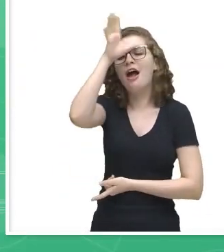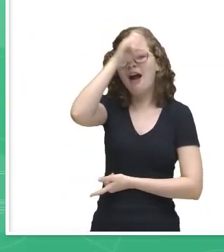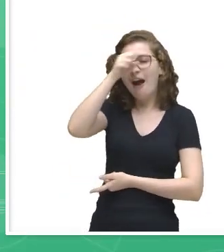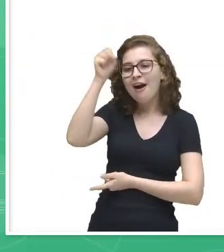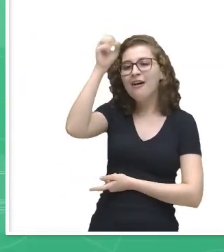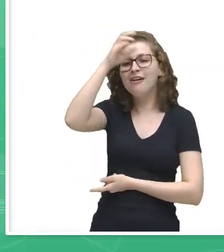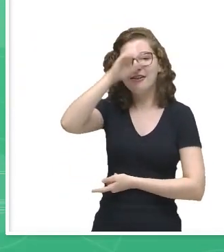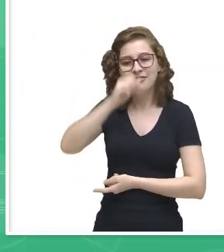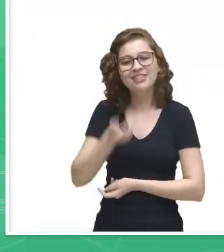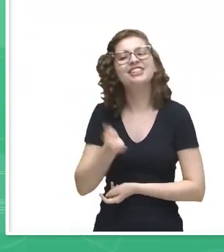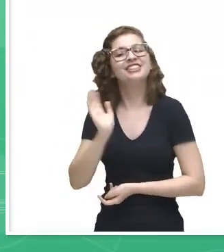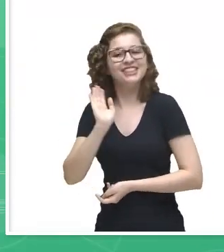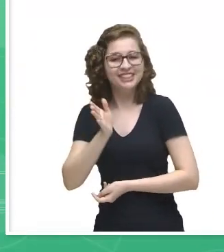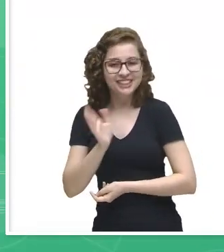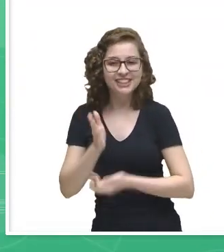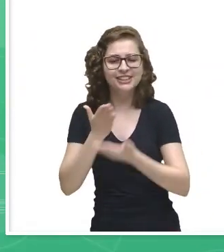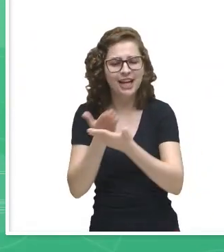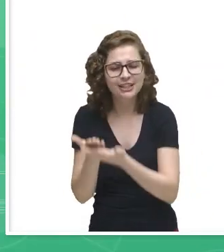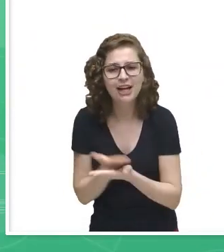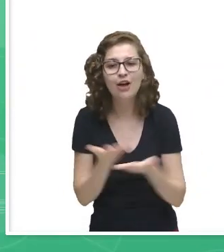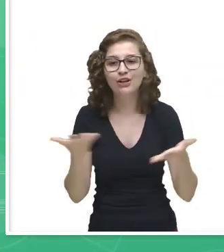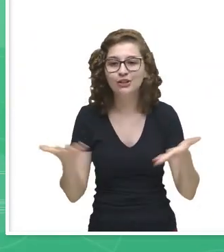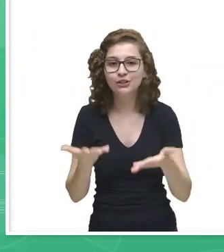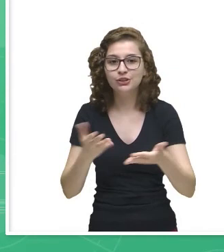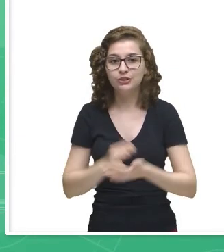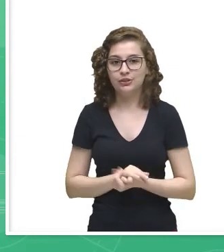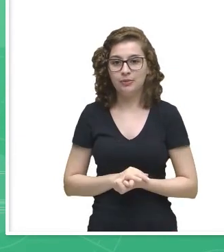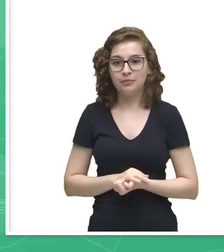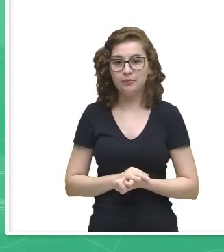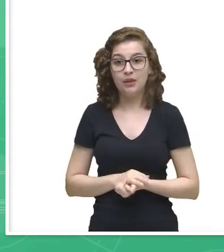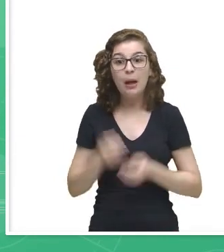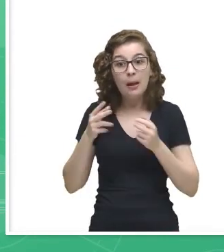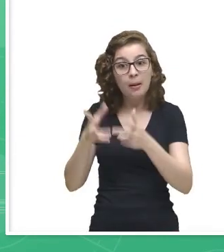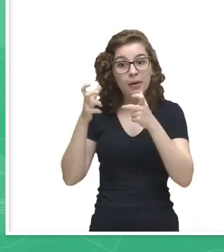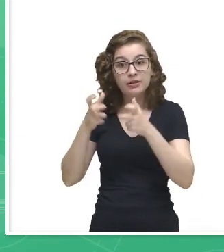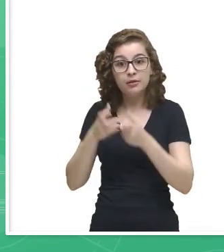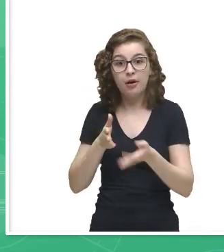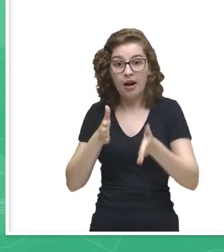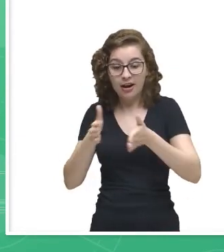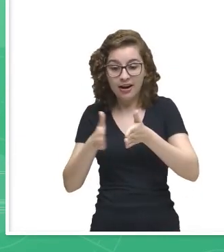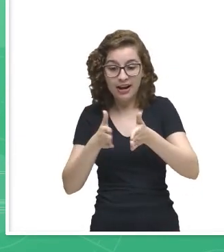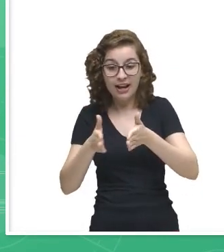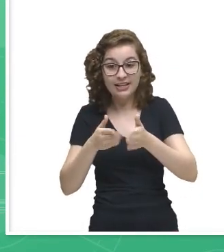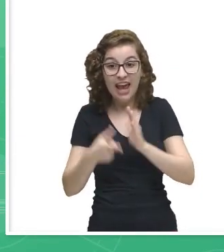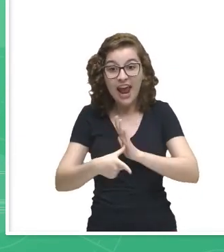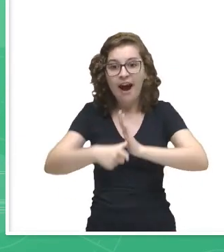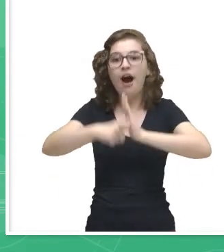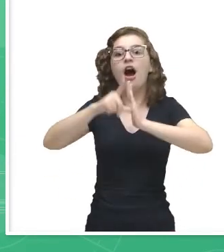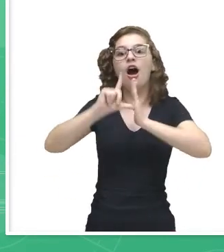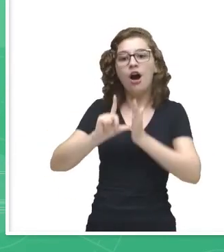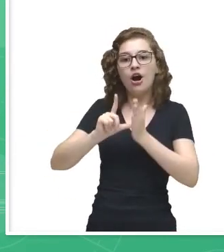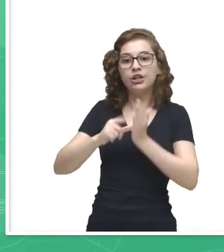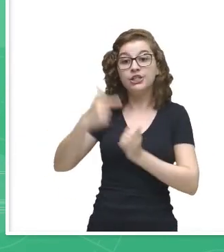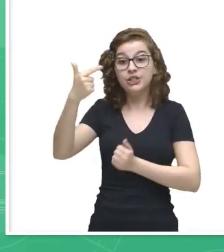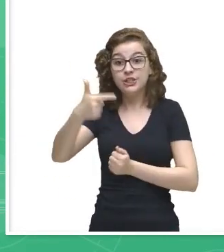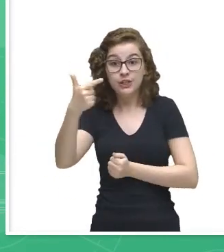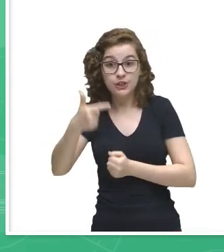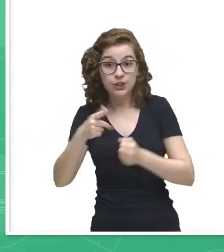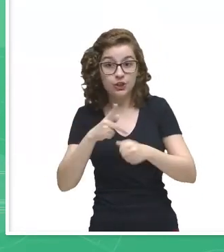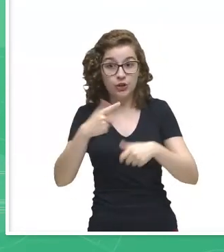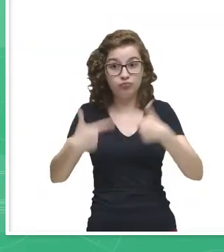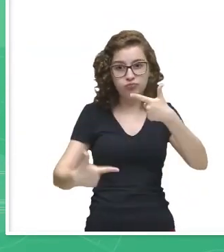nosso momento de aula. Lembrando que esse período antecede a Segunda Guerra Mundial, que está